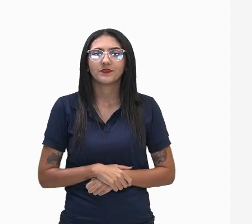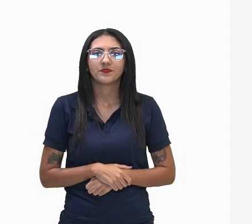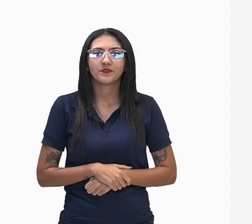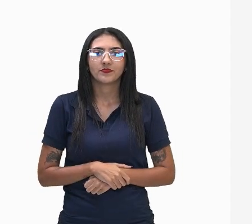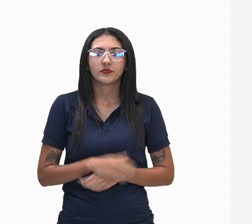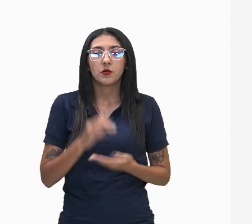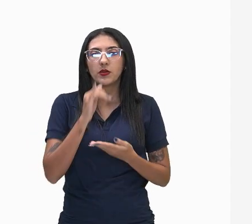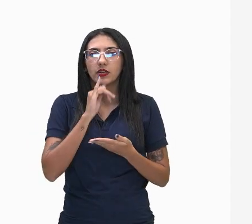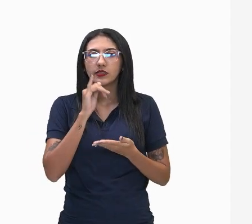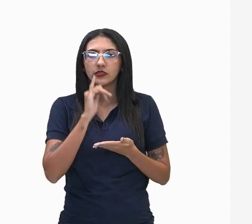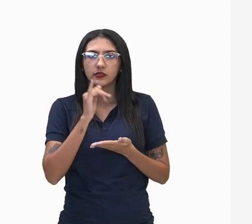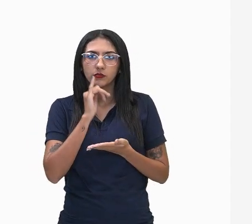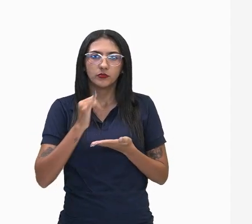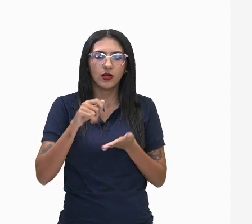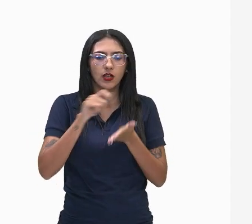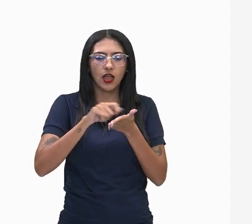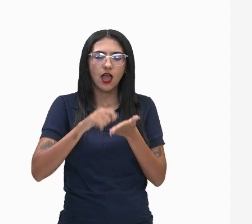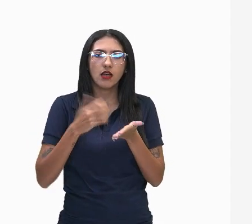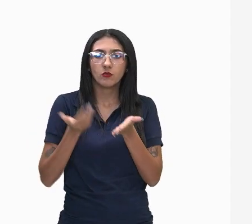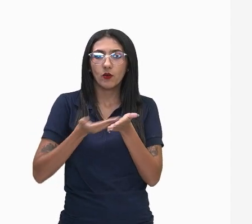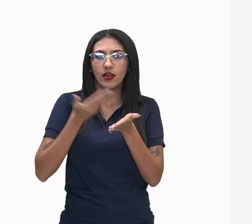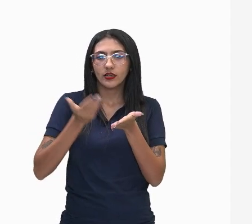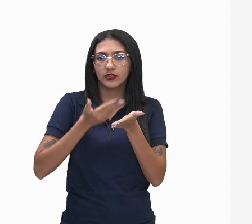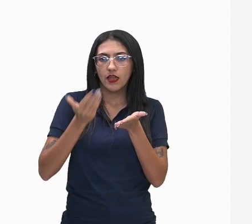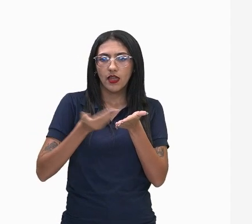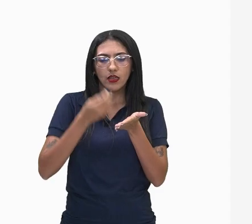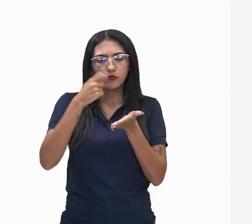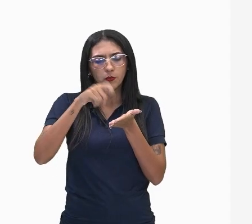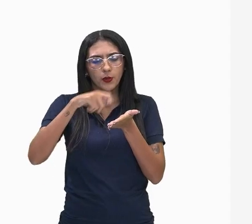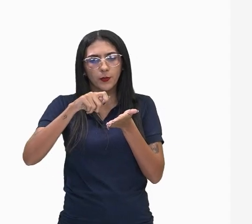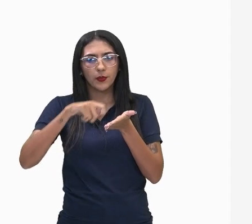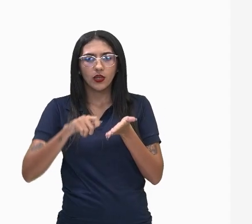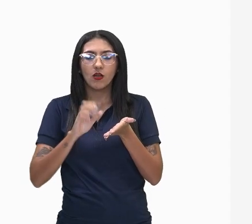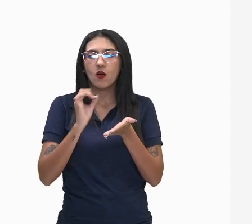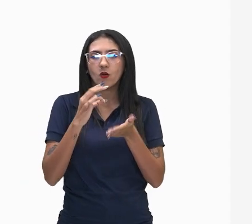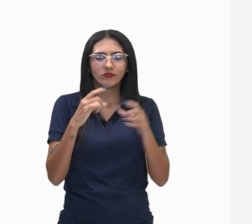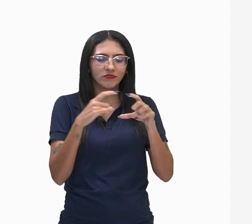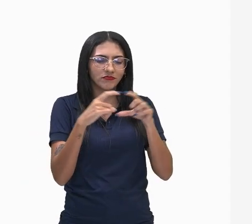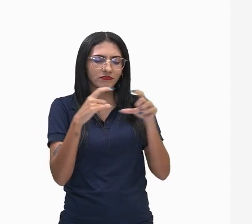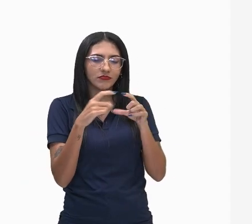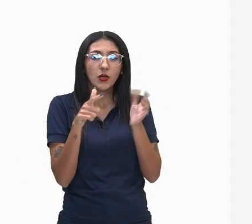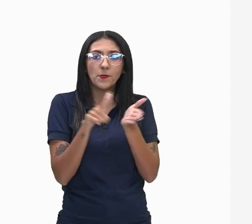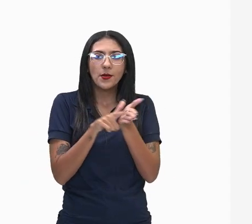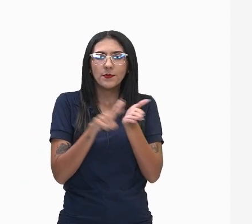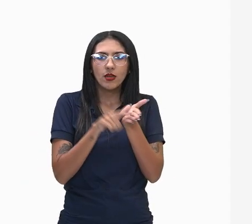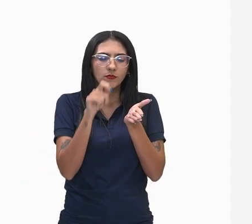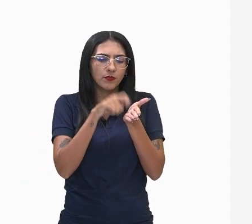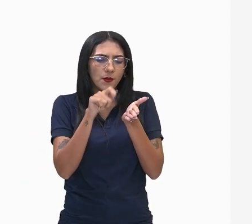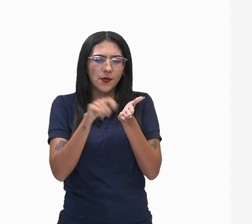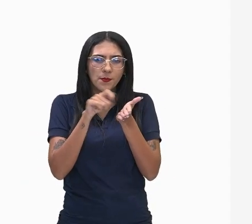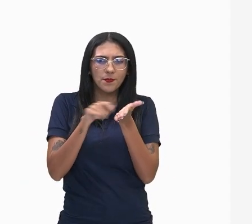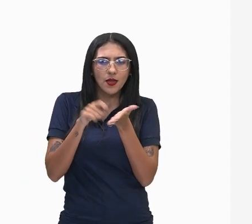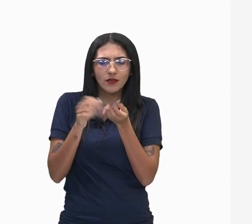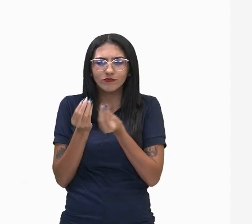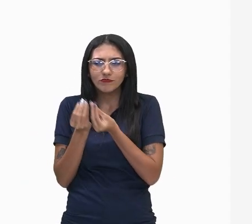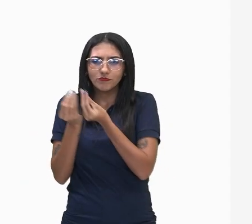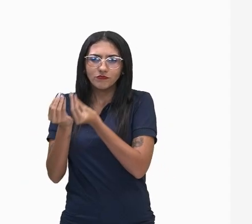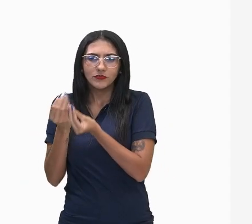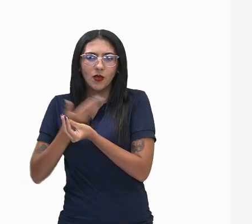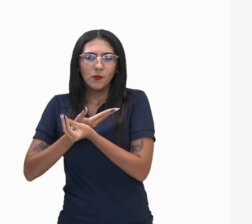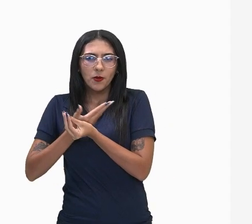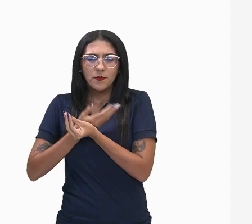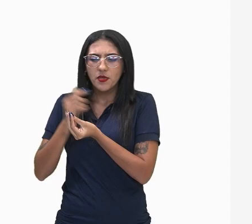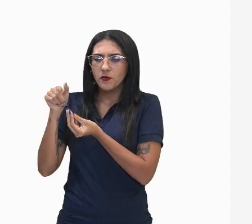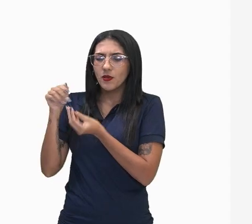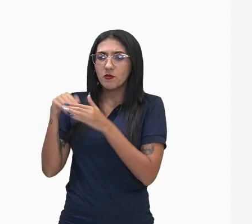Uma carta, um caderno, né? Um bilhetinho que você passa ali para o seu amigo e ficou